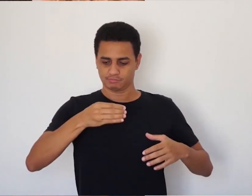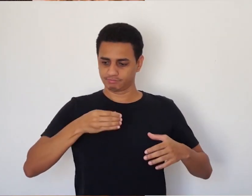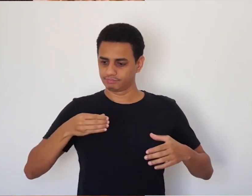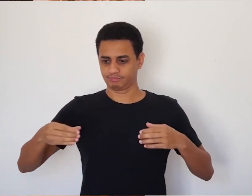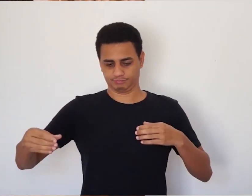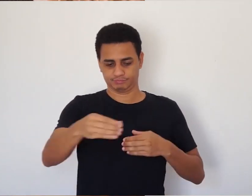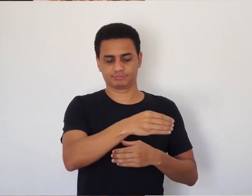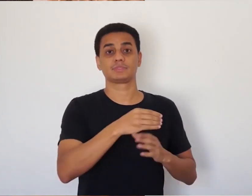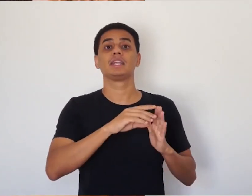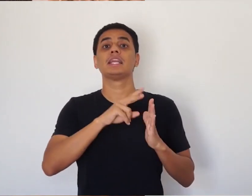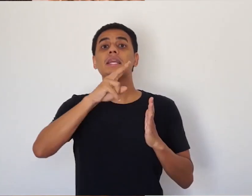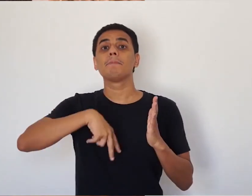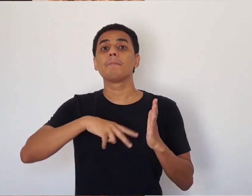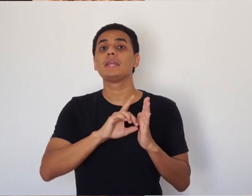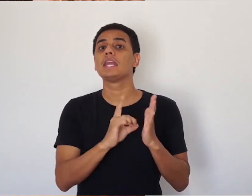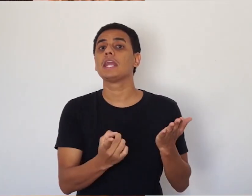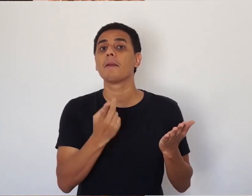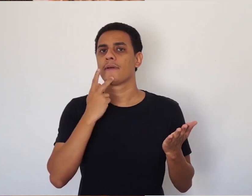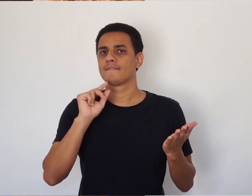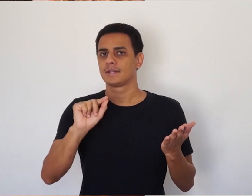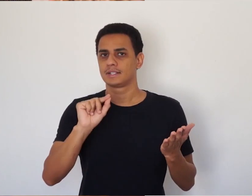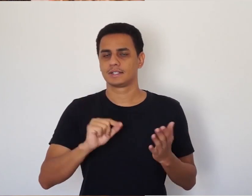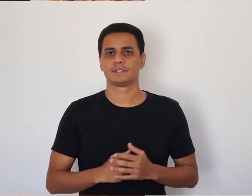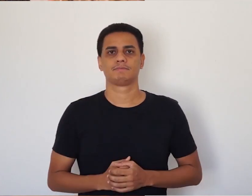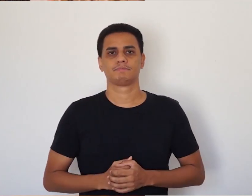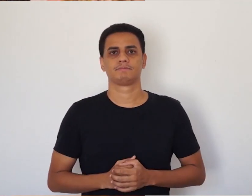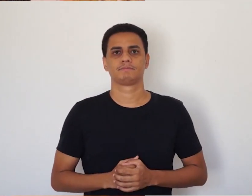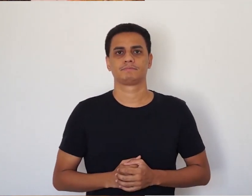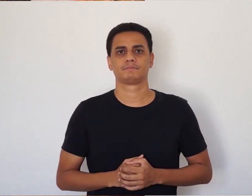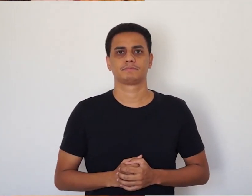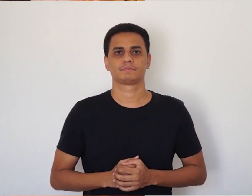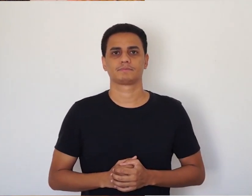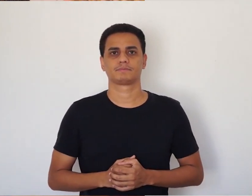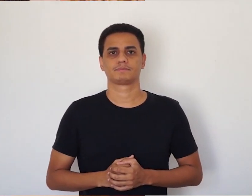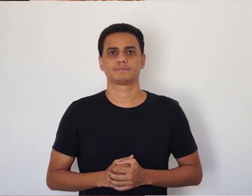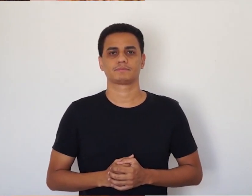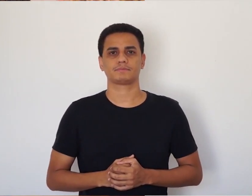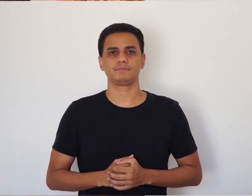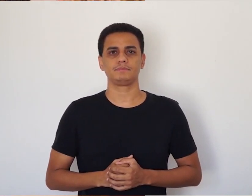se servir agora com a sua família. E o texto bíblico diz assim, olha só.